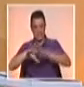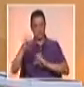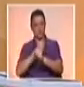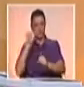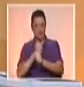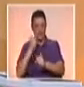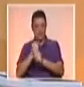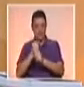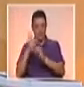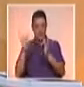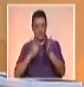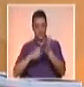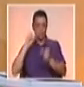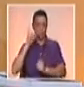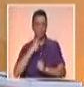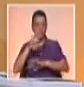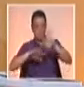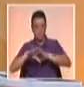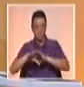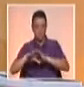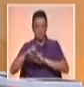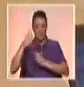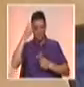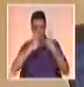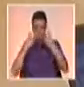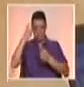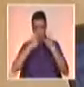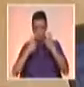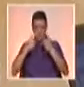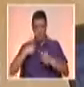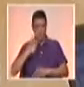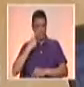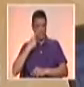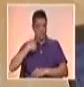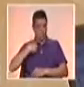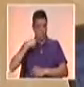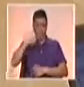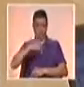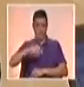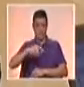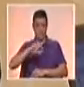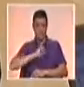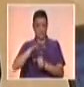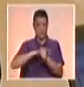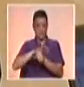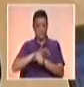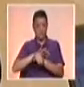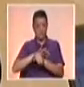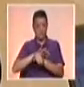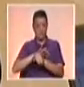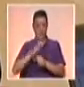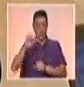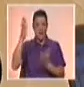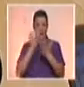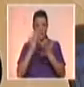que é preciso fazer com os surdos? Sim, julgo que sim. Quer dizer, do conhecimento que eu tenho, no meu caso em concreto, sim, a